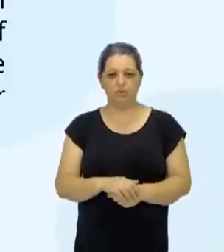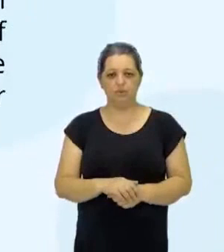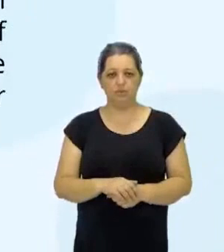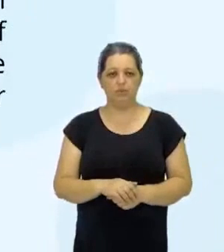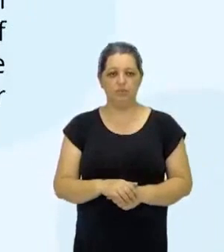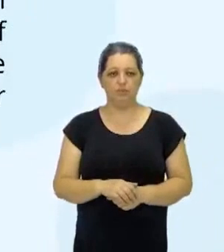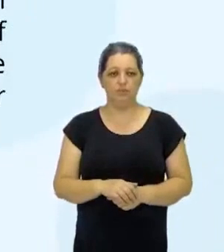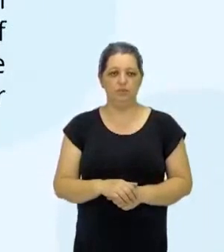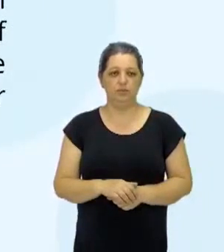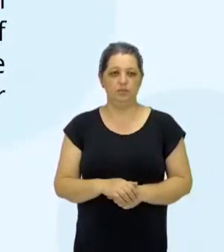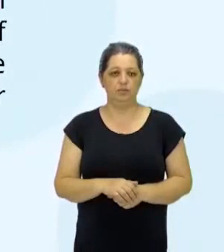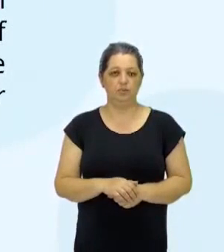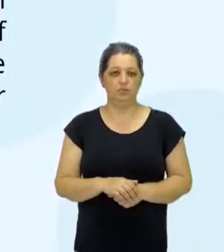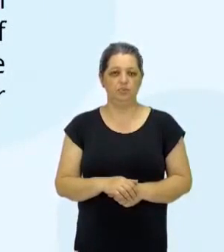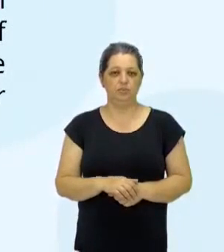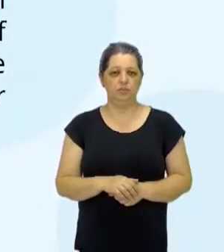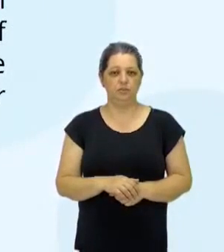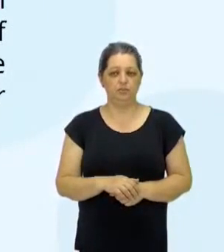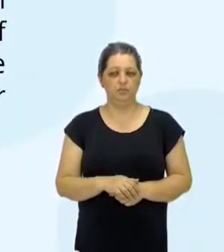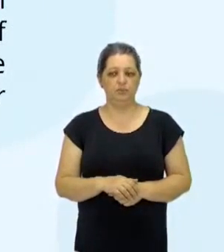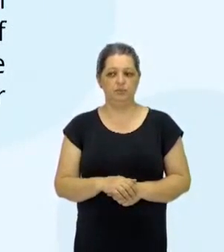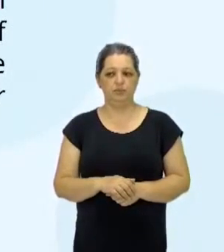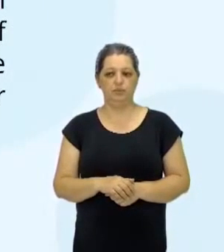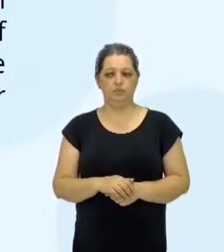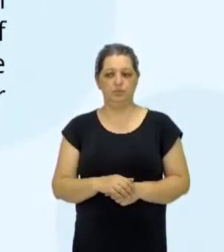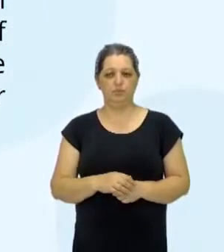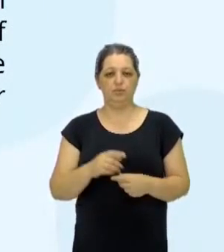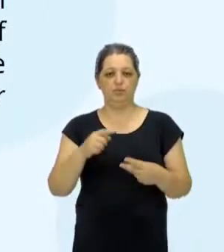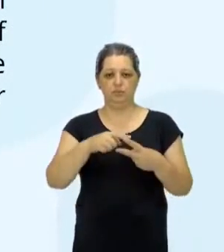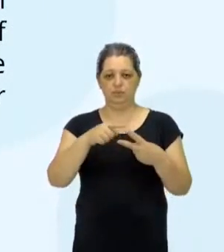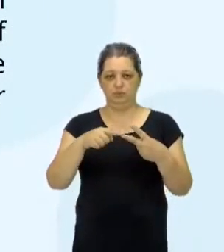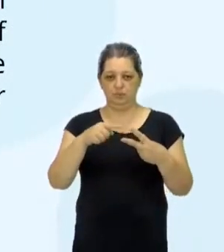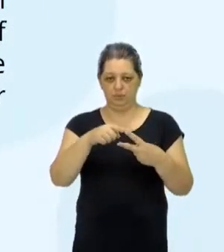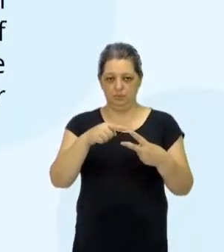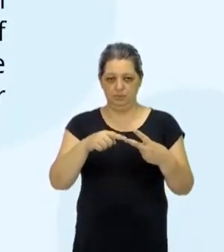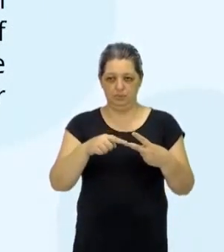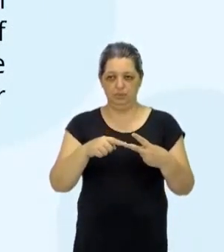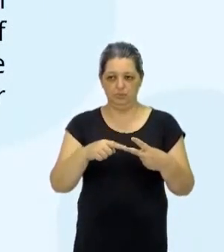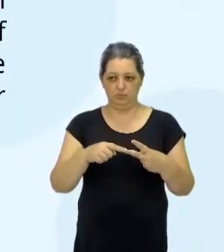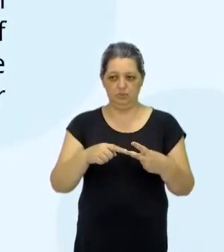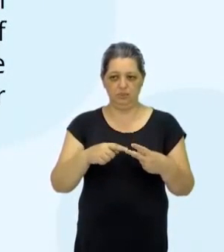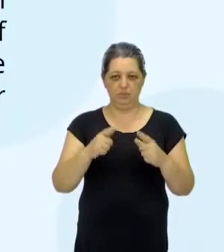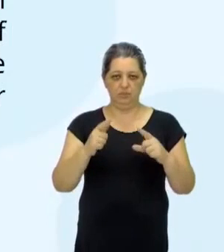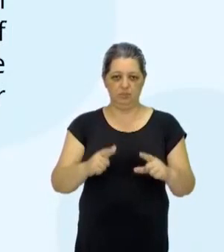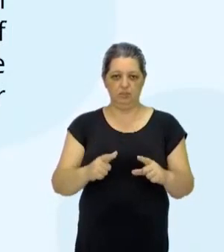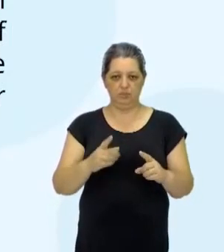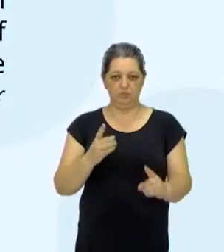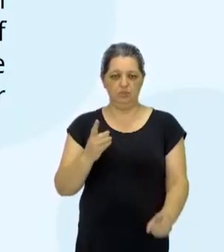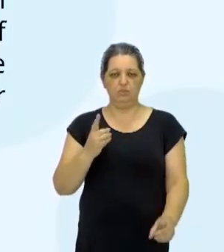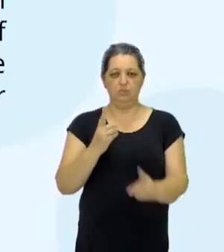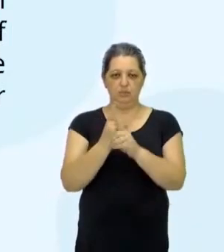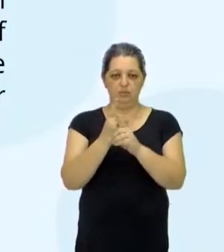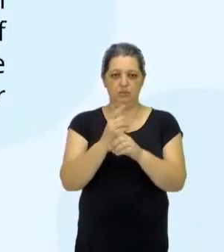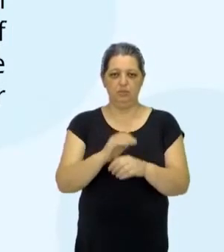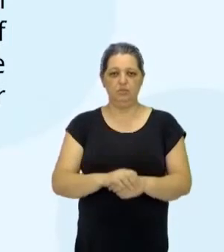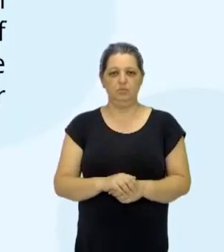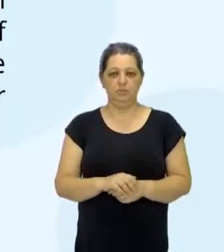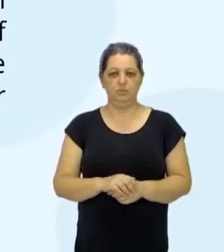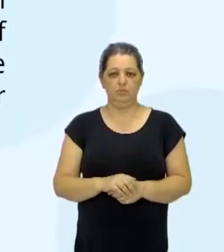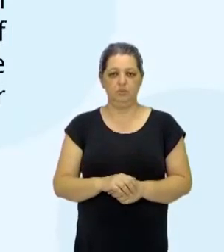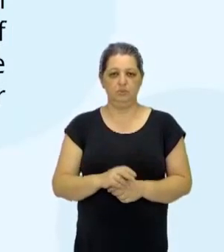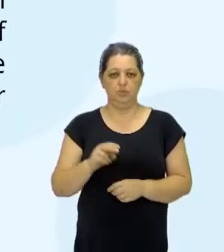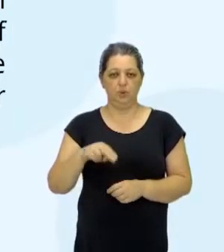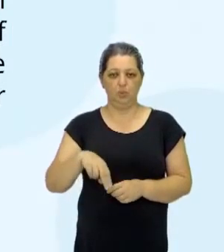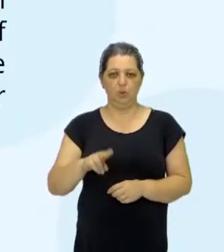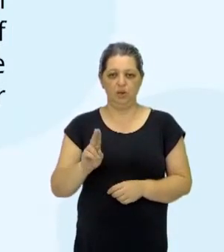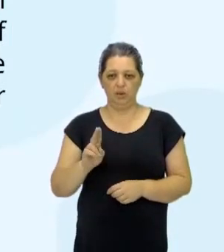of them were from the United Nations. Então, 2 deles eram da United Nations, né? Da ONU, da